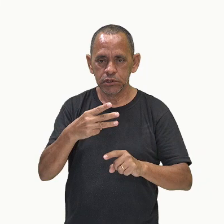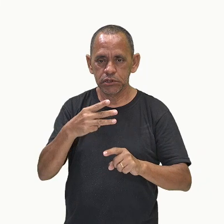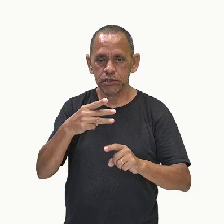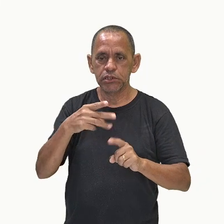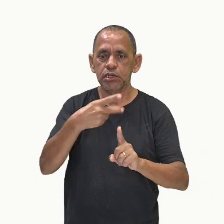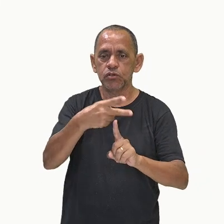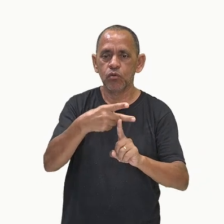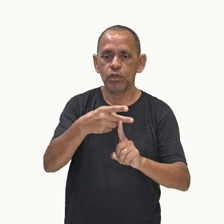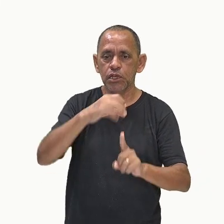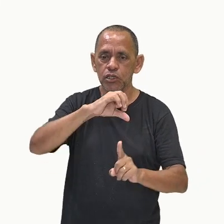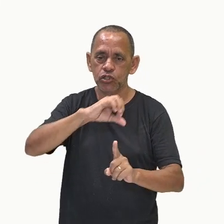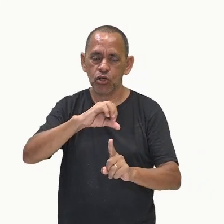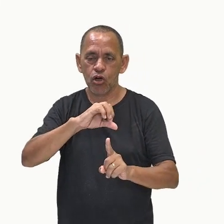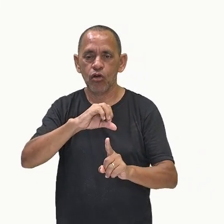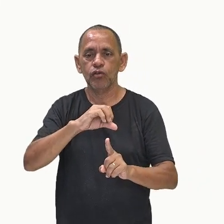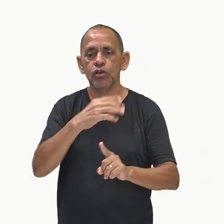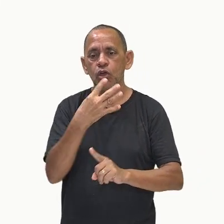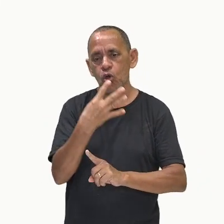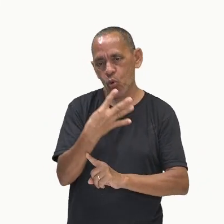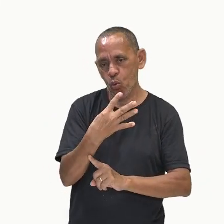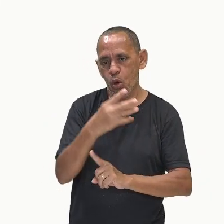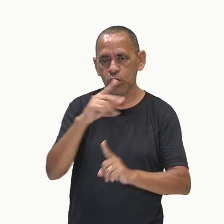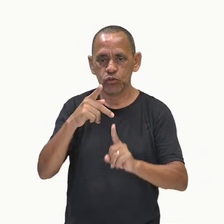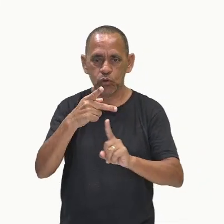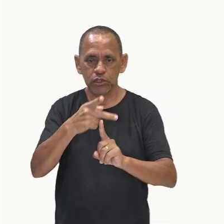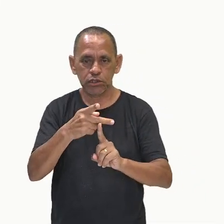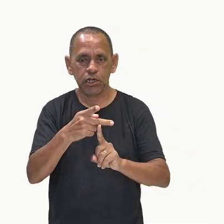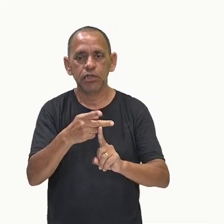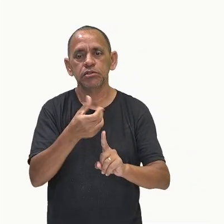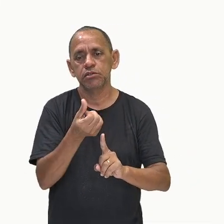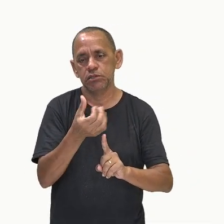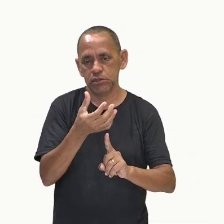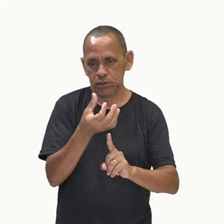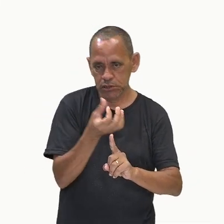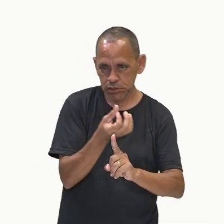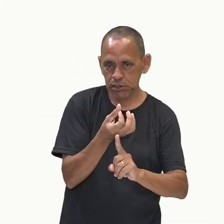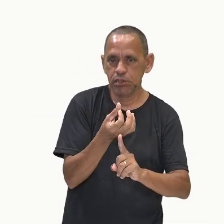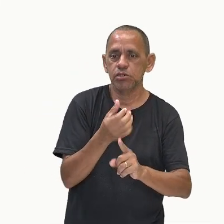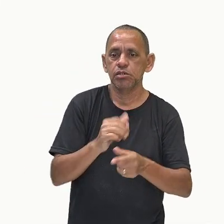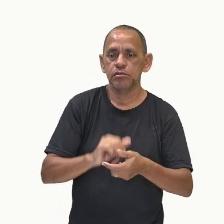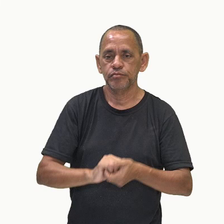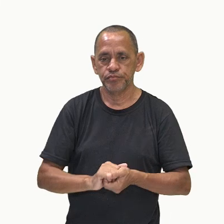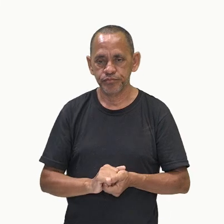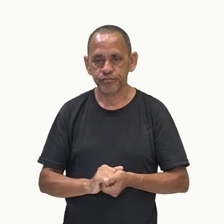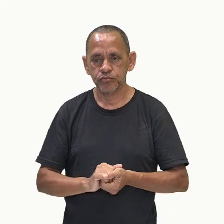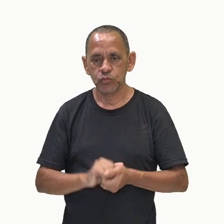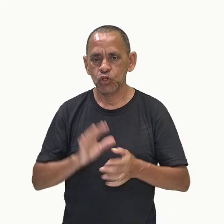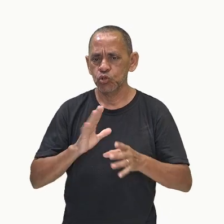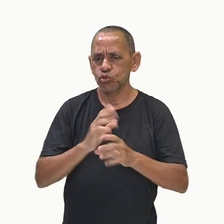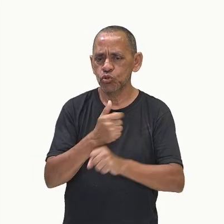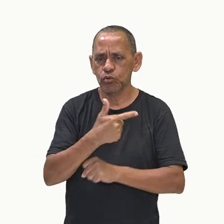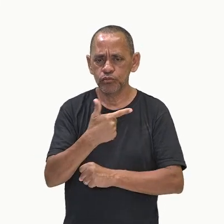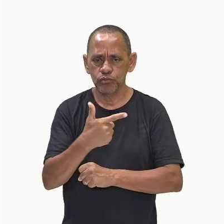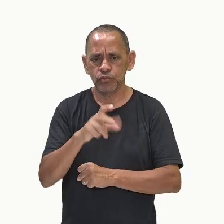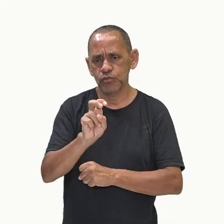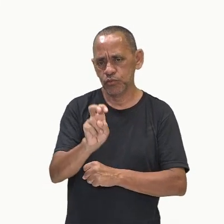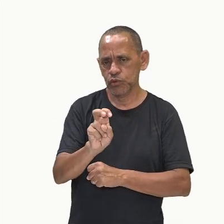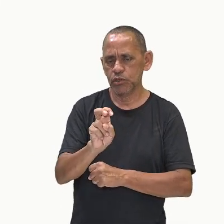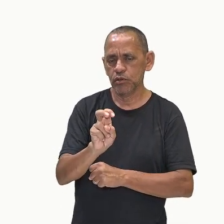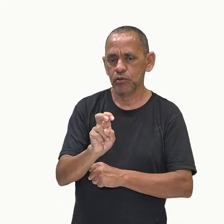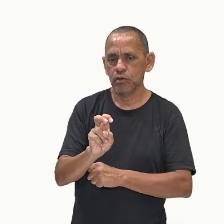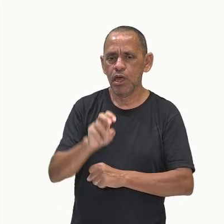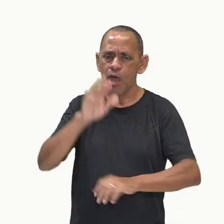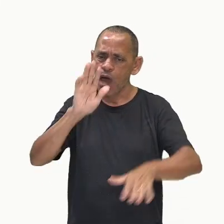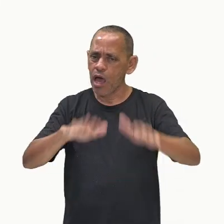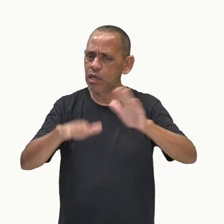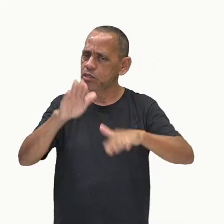16, 16 mais 9 é 25, raiz quadrada de 25, 5. Mas nem sempre a gente tem a possibilidade